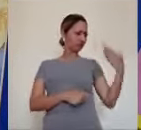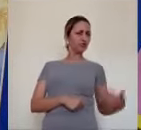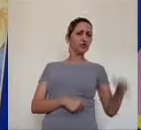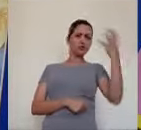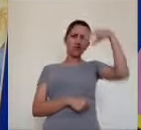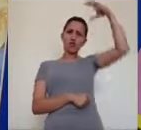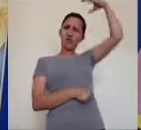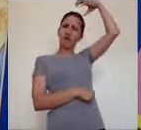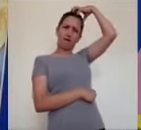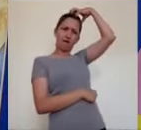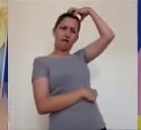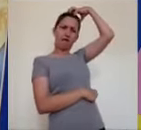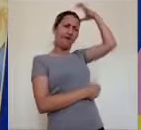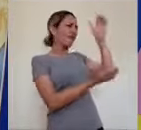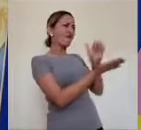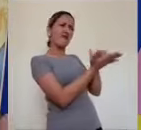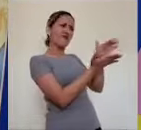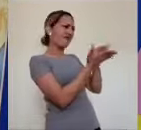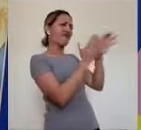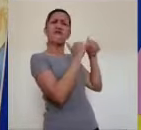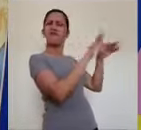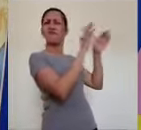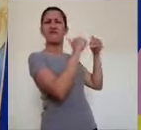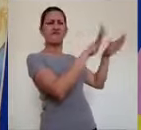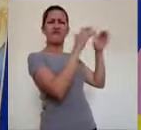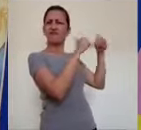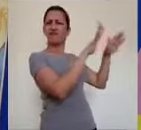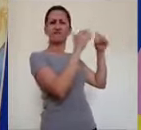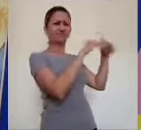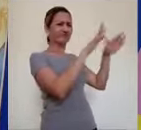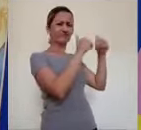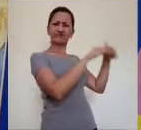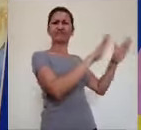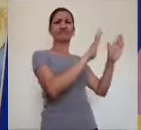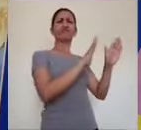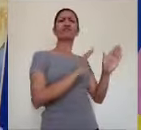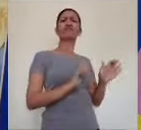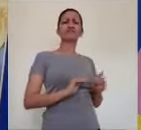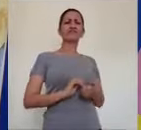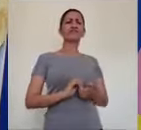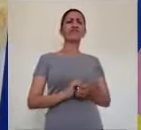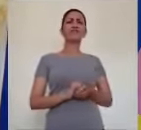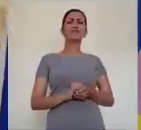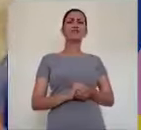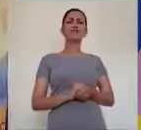de um rei sem o ficar tu vá dando fora daí